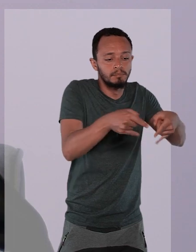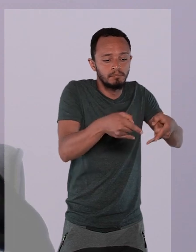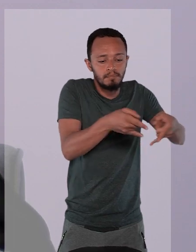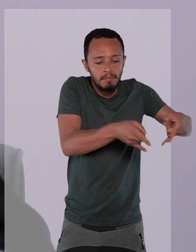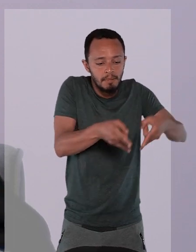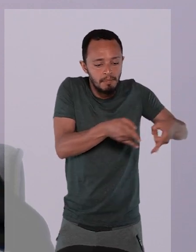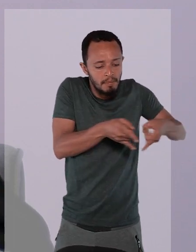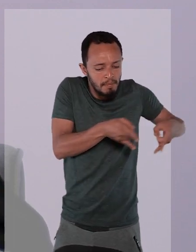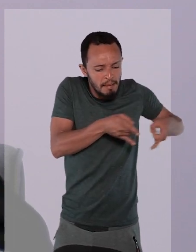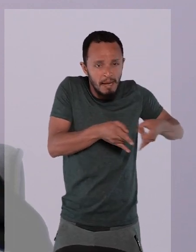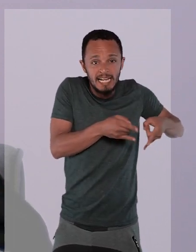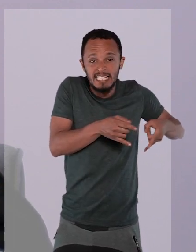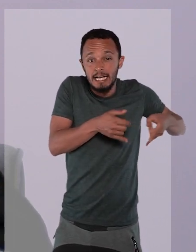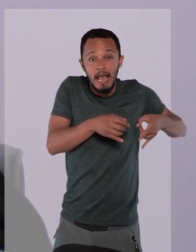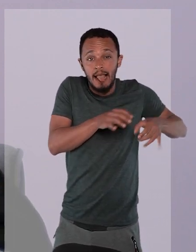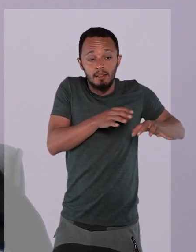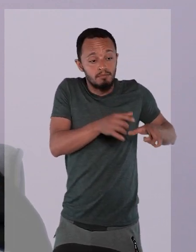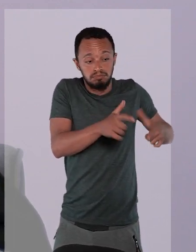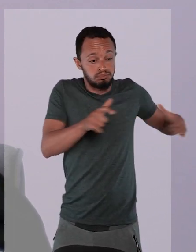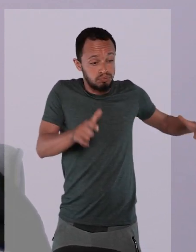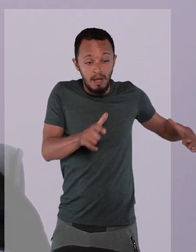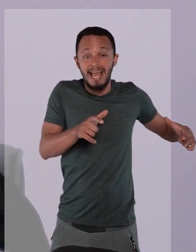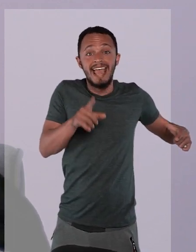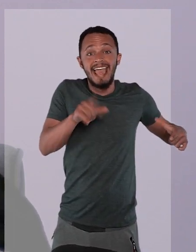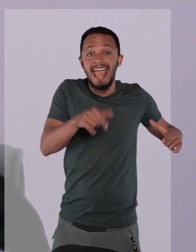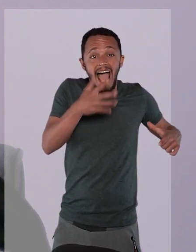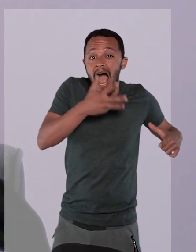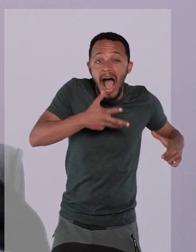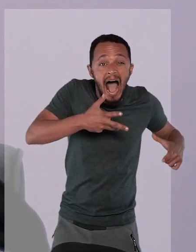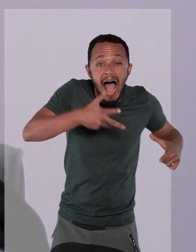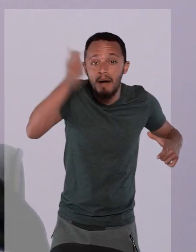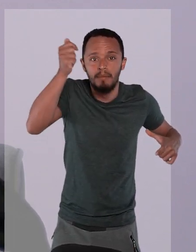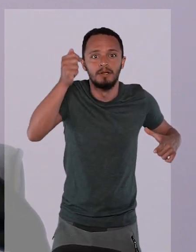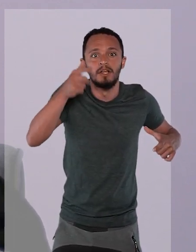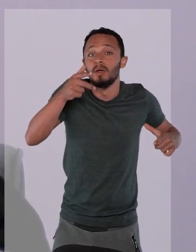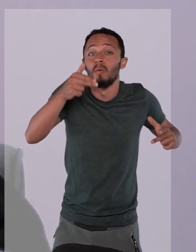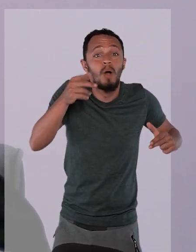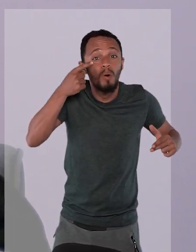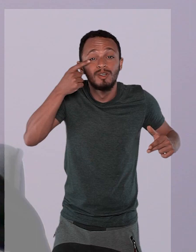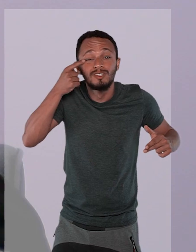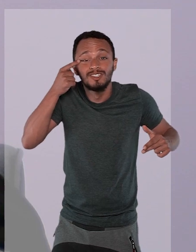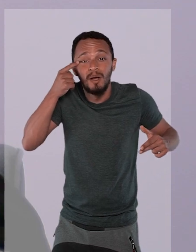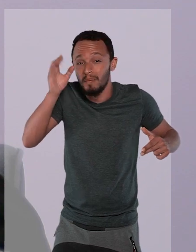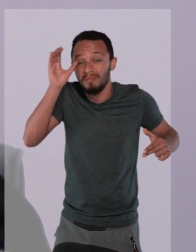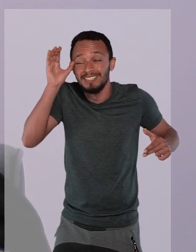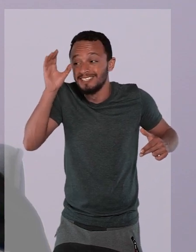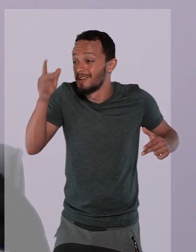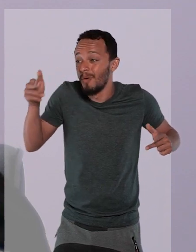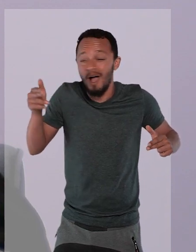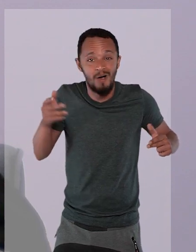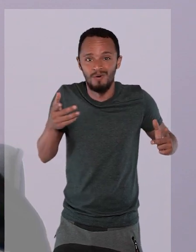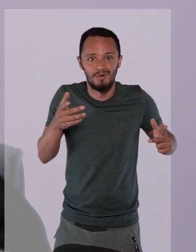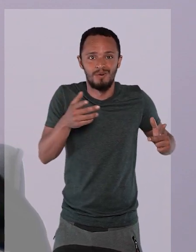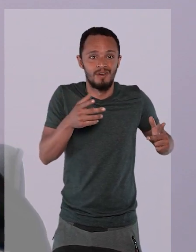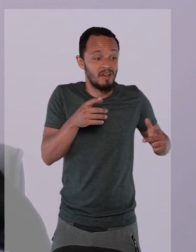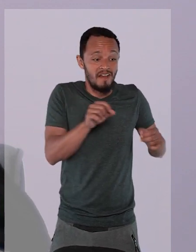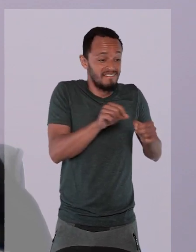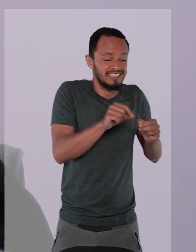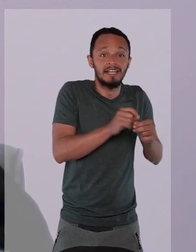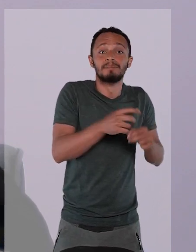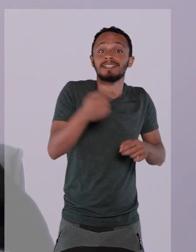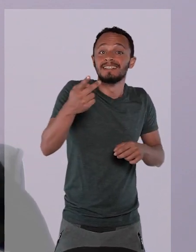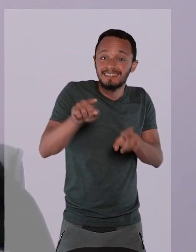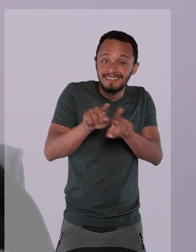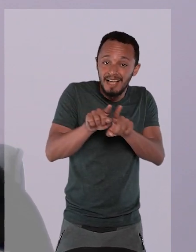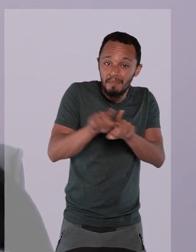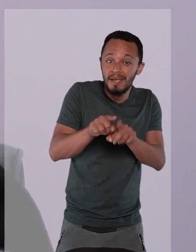projetos com a União Rio, lá no Rio, em áreas de comunidade de grande envergadura, o Nordeste recebeu. Então, assim, o Todos pela Saúde